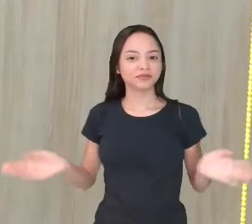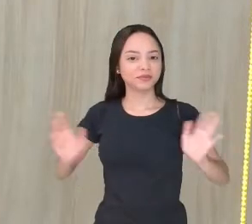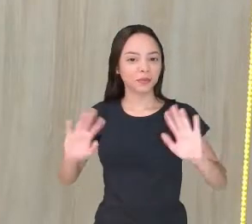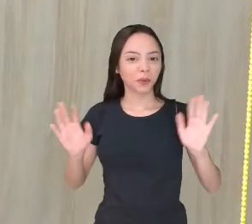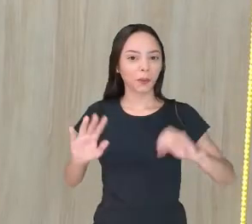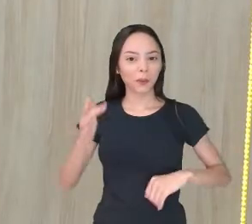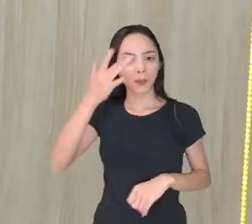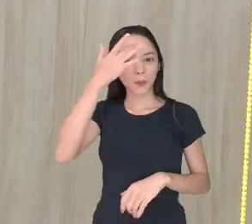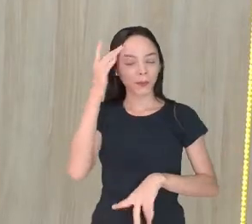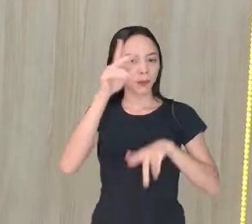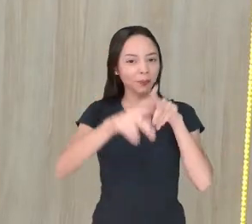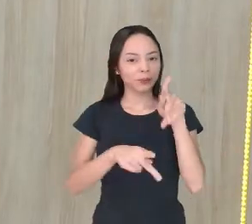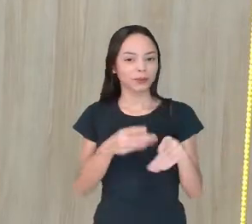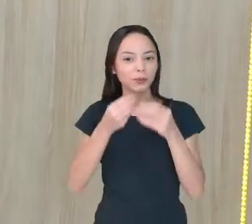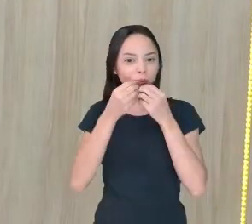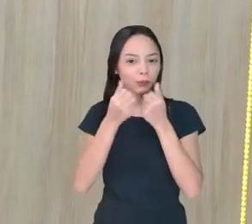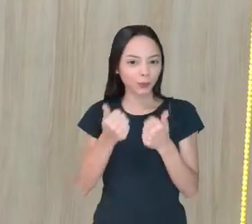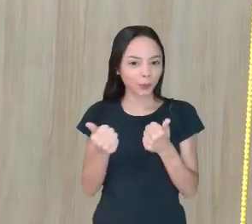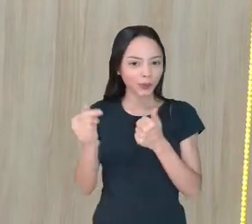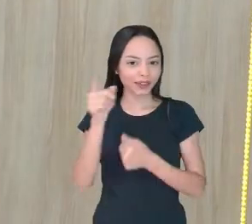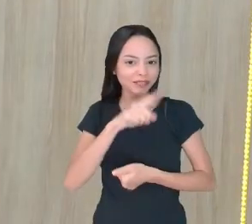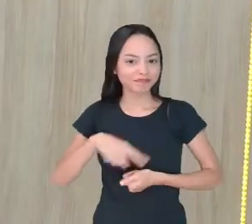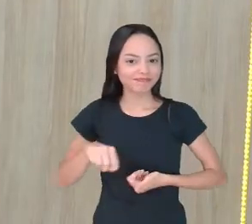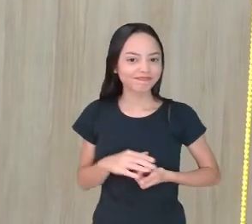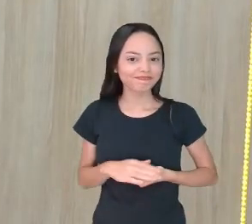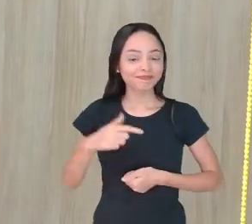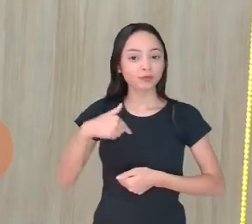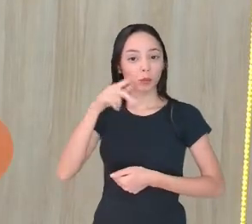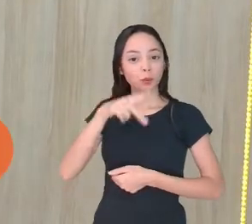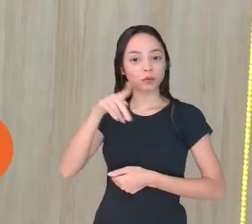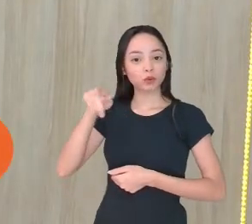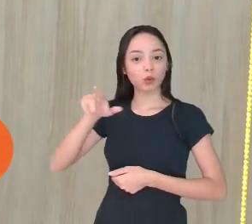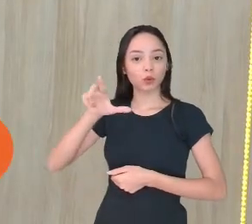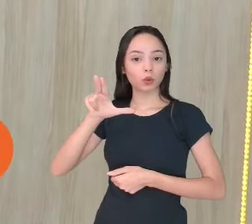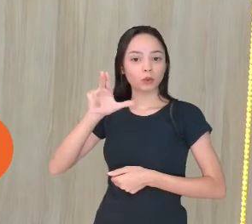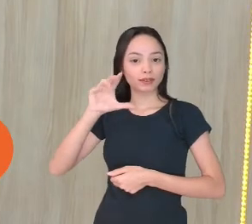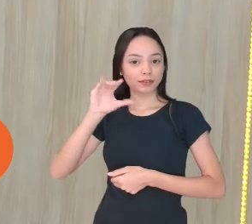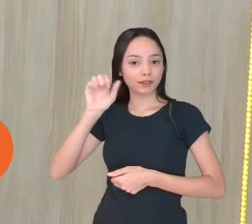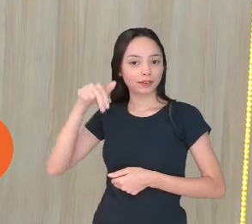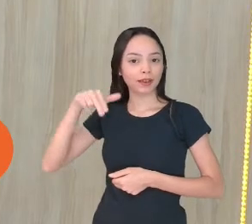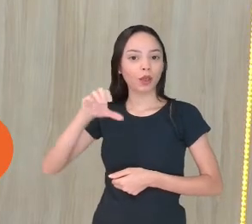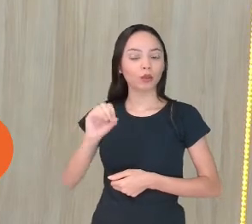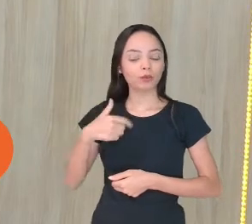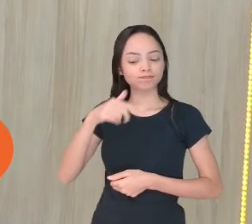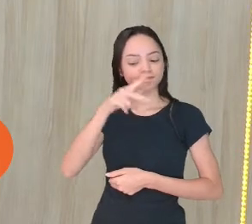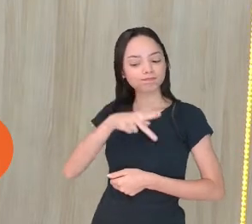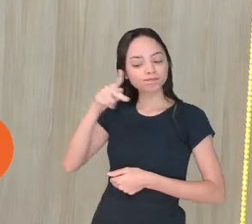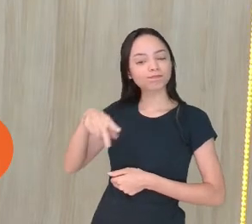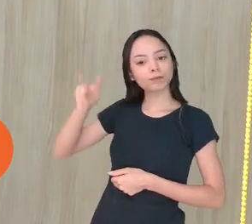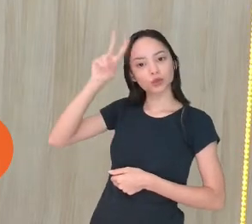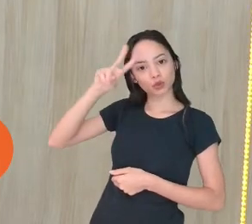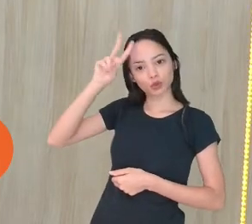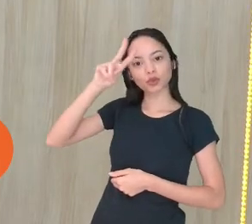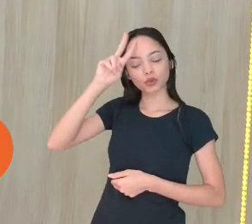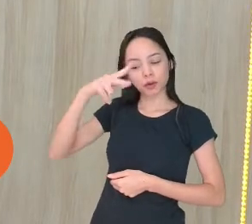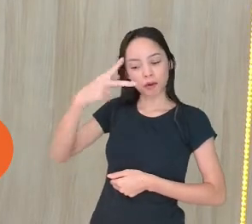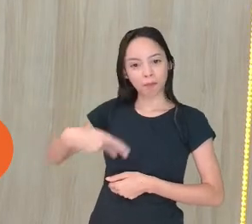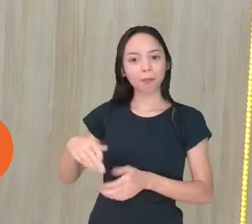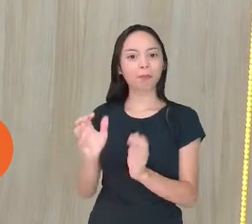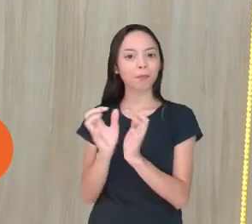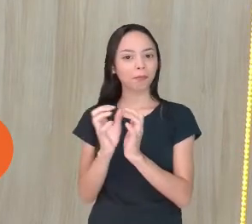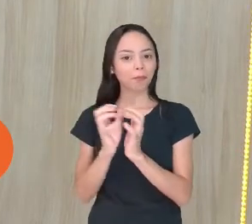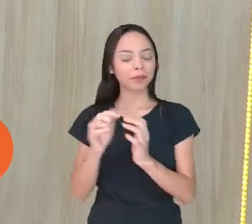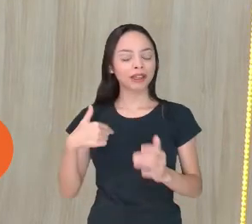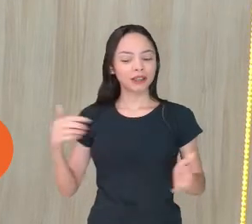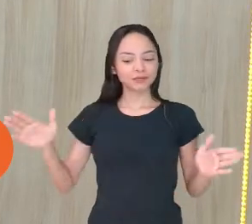Olá pessoal, tudo bom com vocês? Eu sou o professor Luciano Júnior, professor de História do Recife, e é com grande alegria que